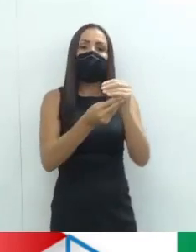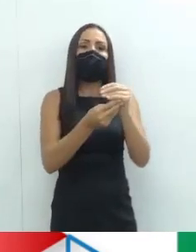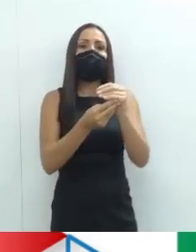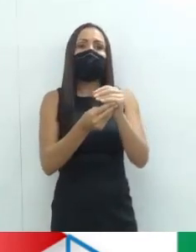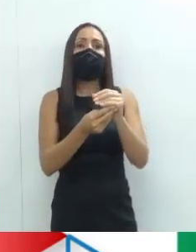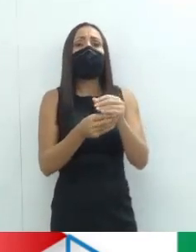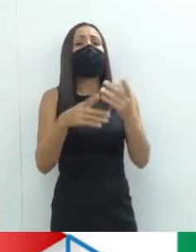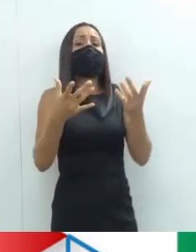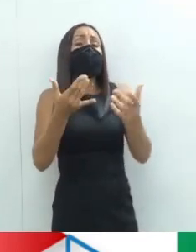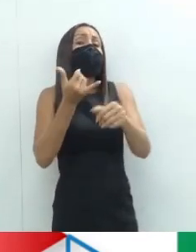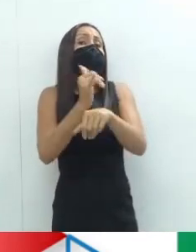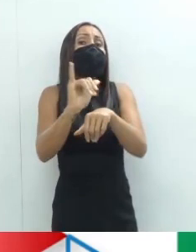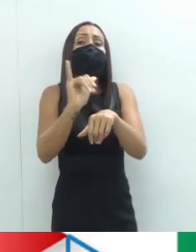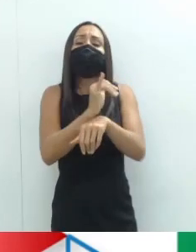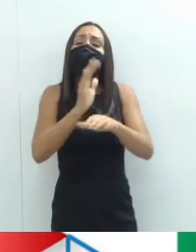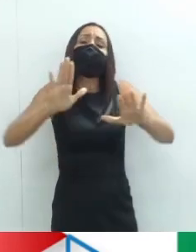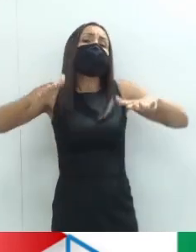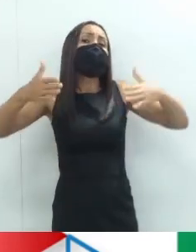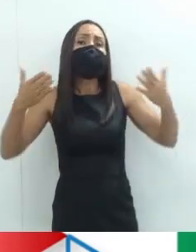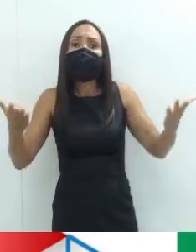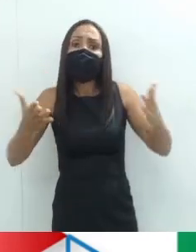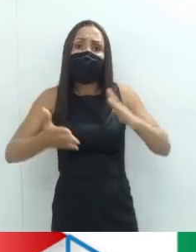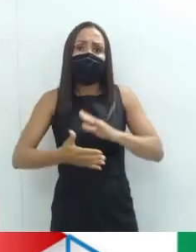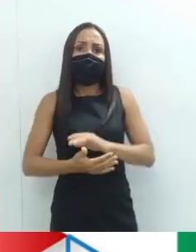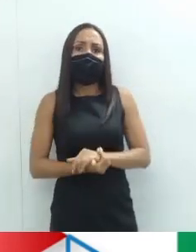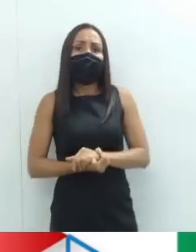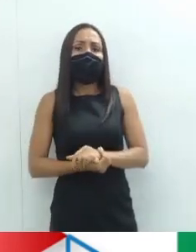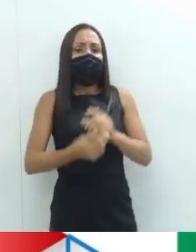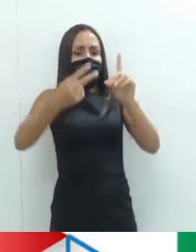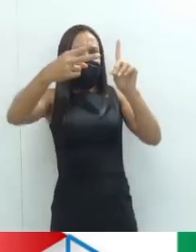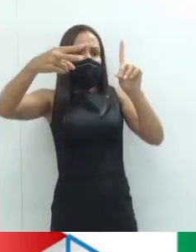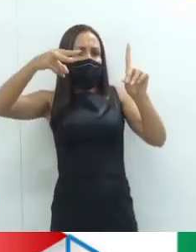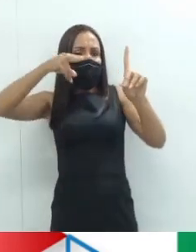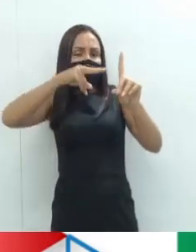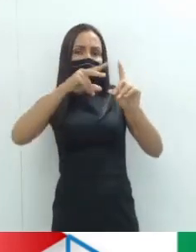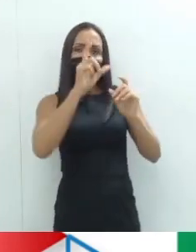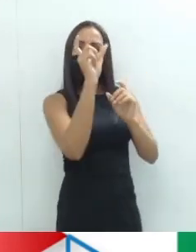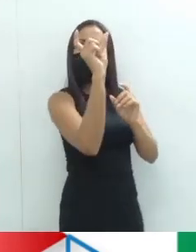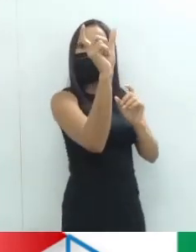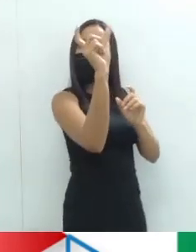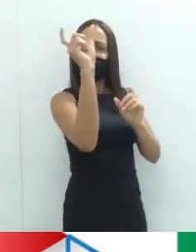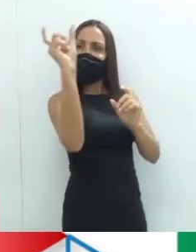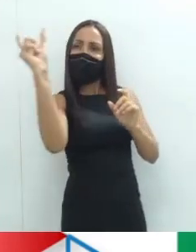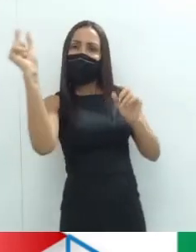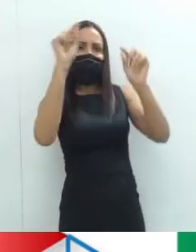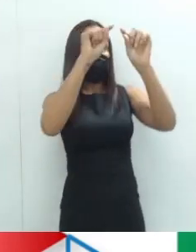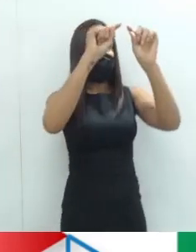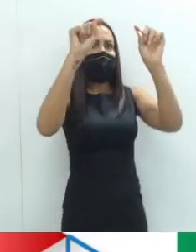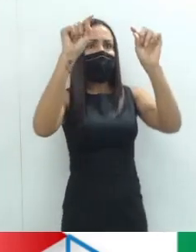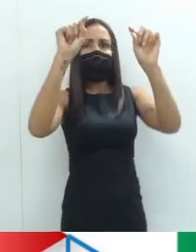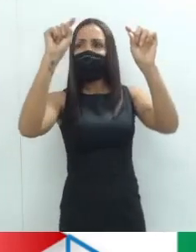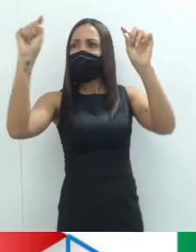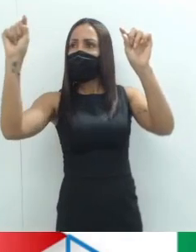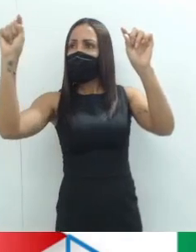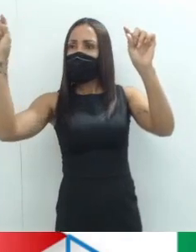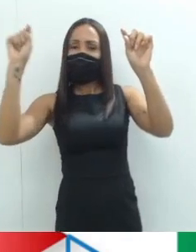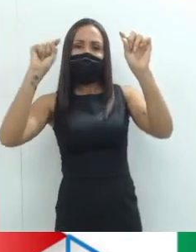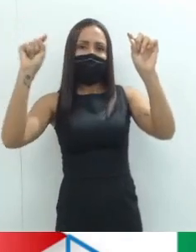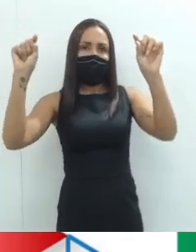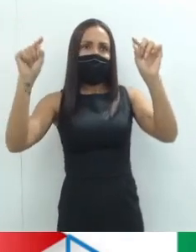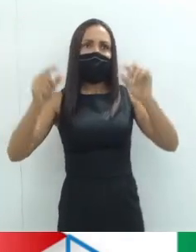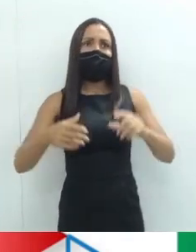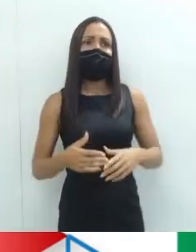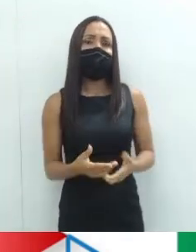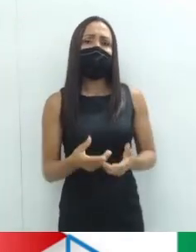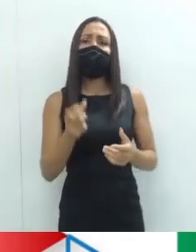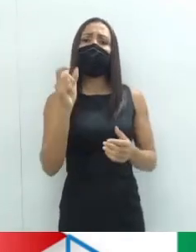é essa estratégia? É a estratégia de destacar as palavras-chave. O que são palavras-chave,